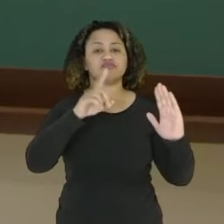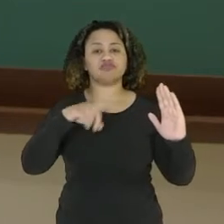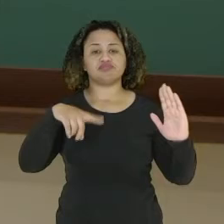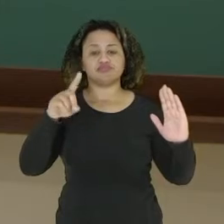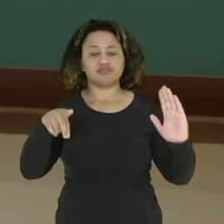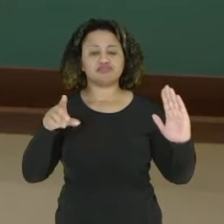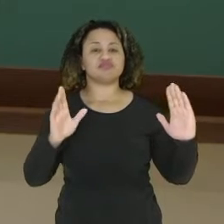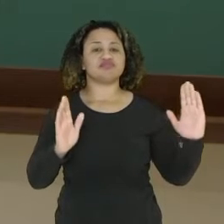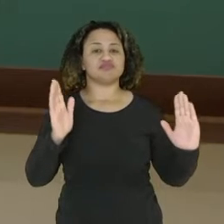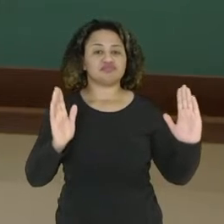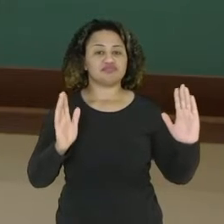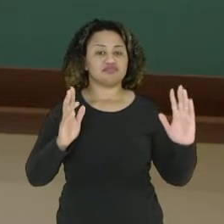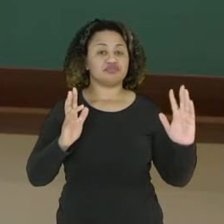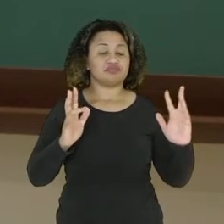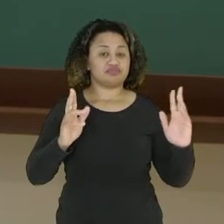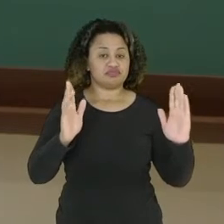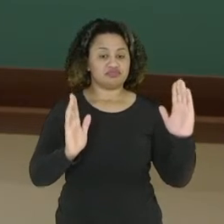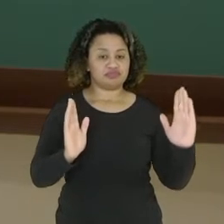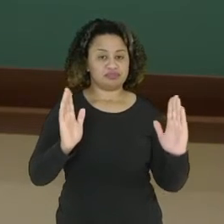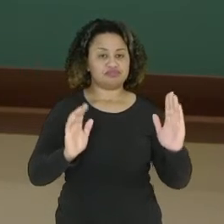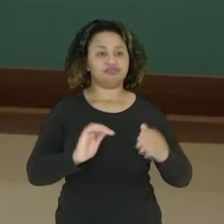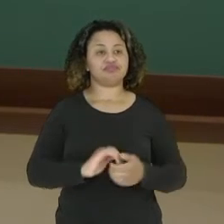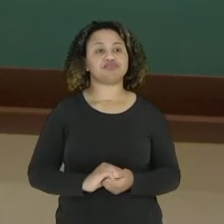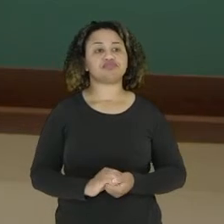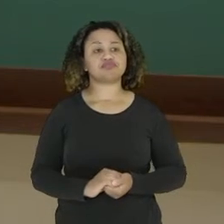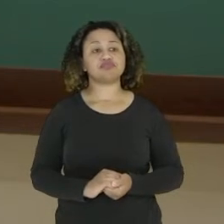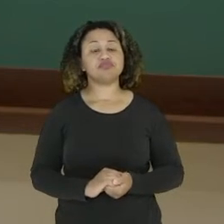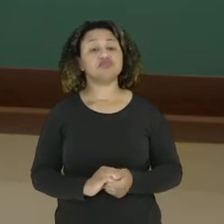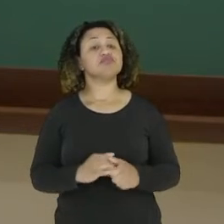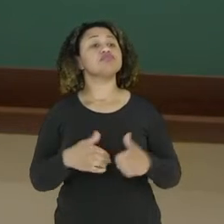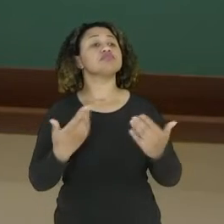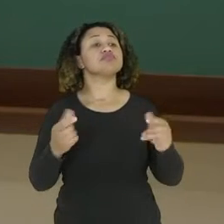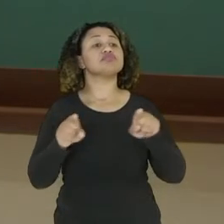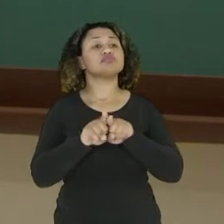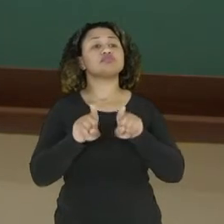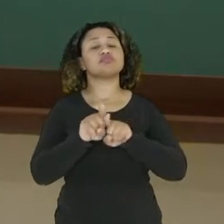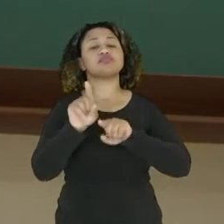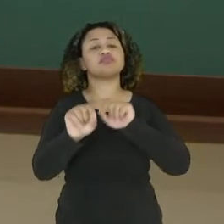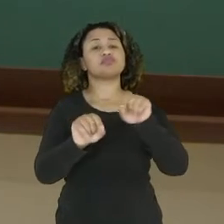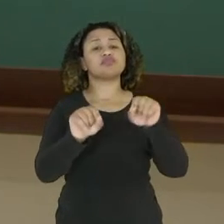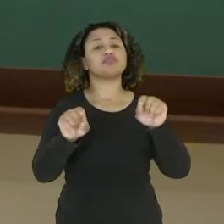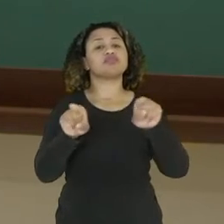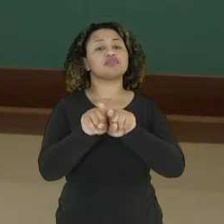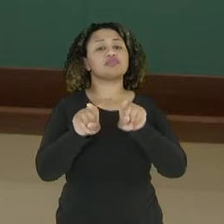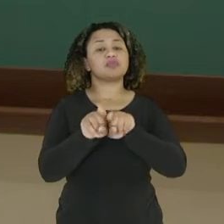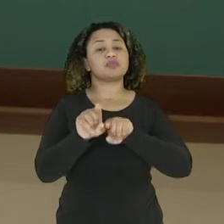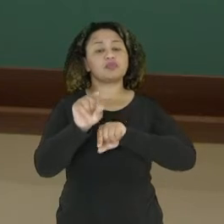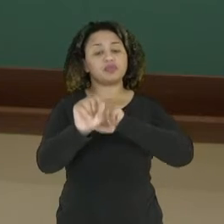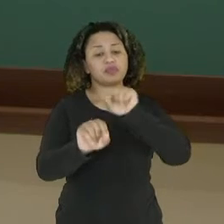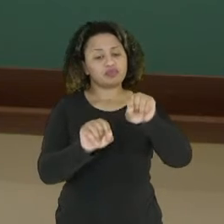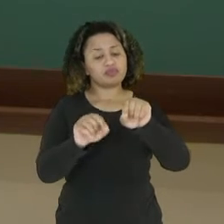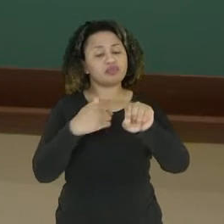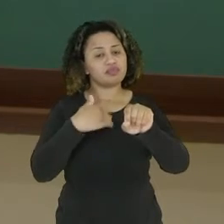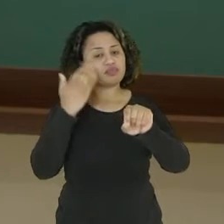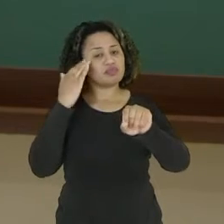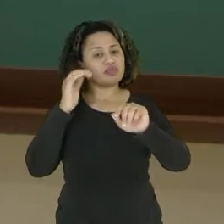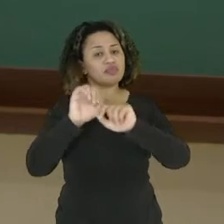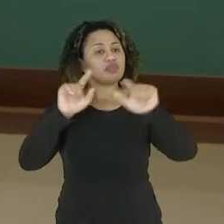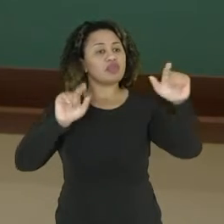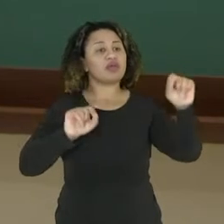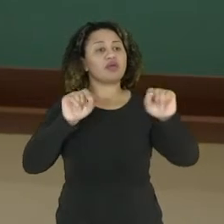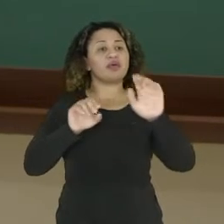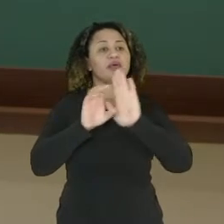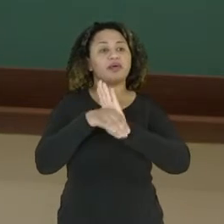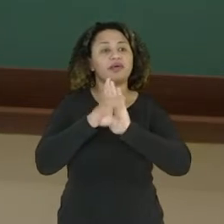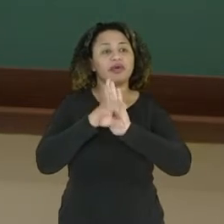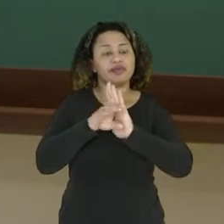no mesmo tempo. É periódico. Beleza? E é claro, pessoal, você vai ter que também entender o conceito